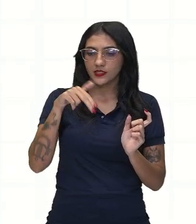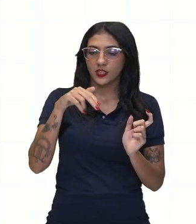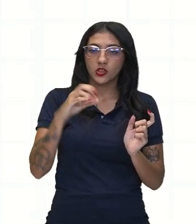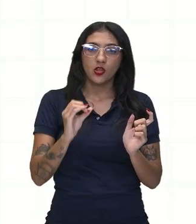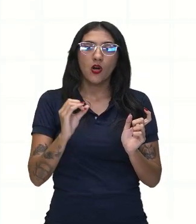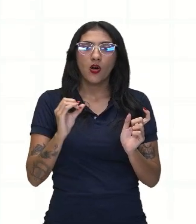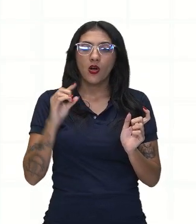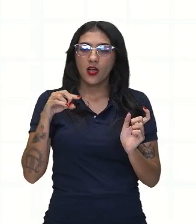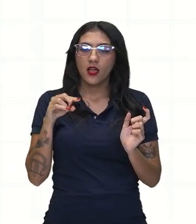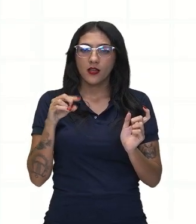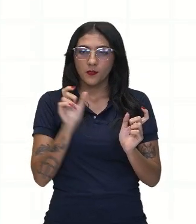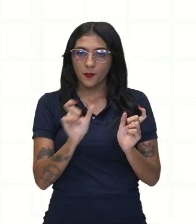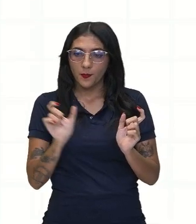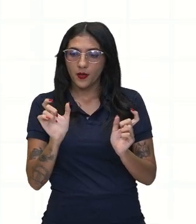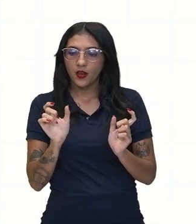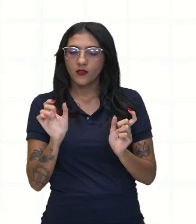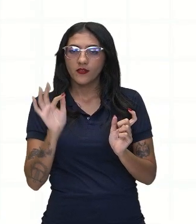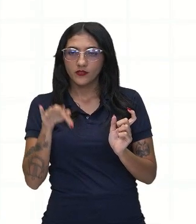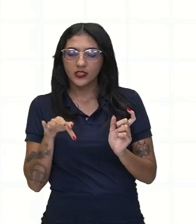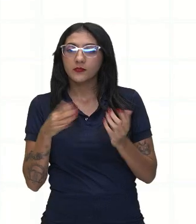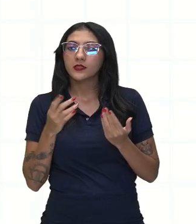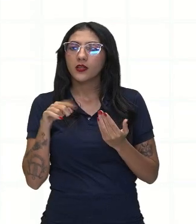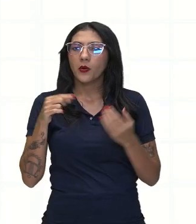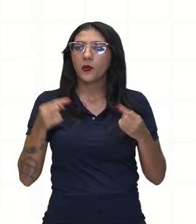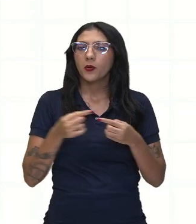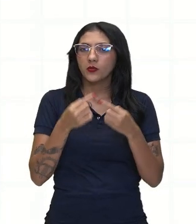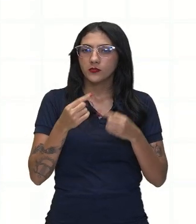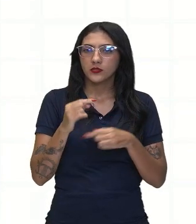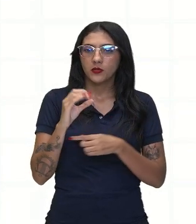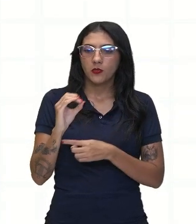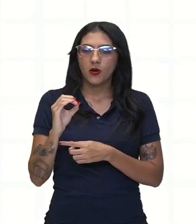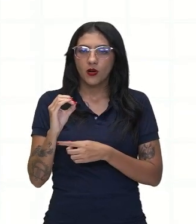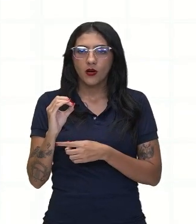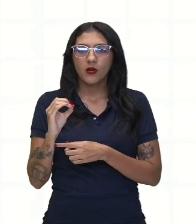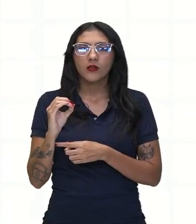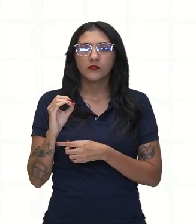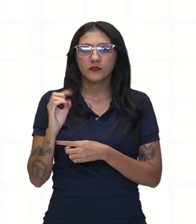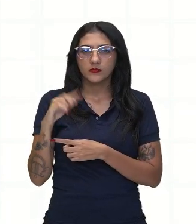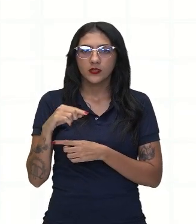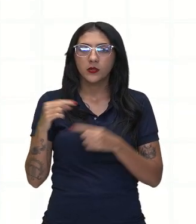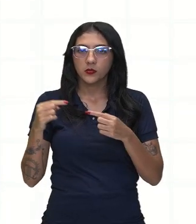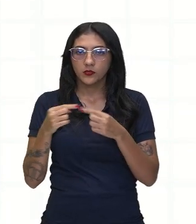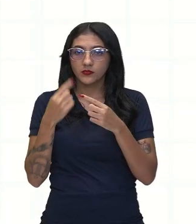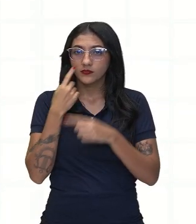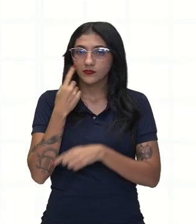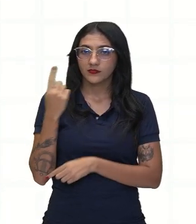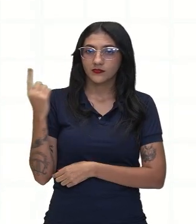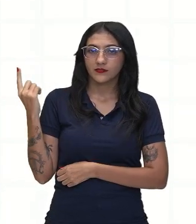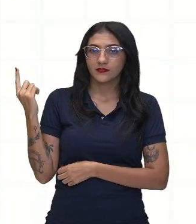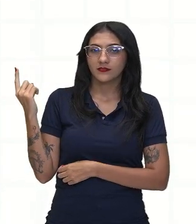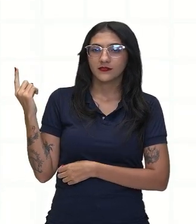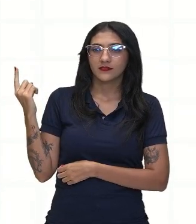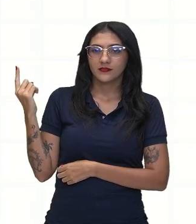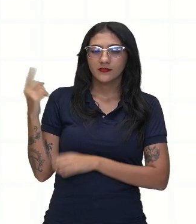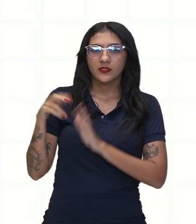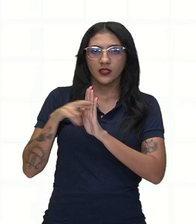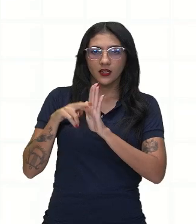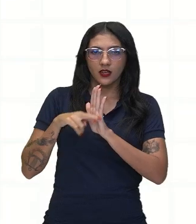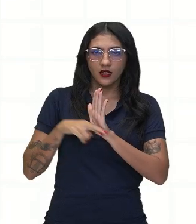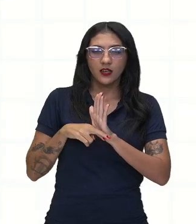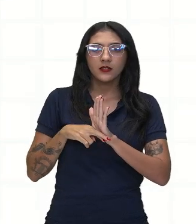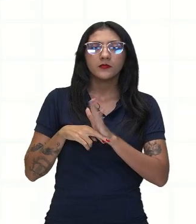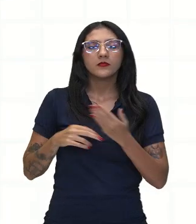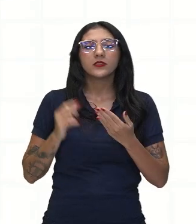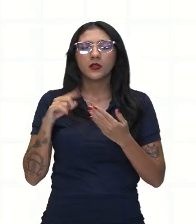última sílaba. Logo, nós vamos ter, né? O O, ela é uma oxítona terminada em O, é o que diz a nossa regra.